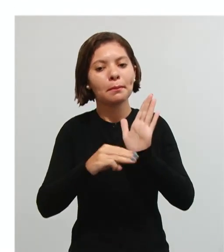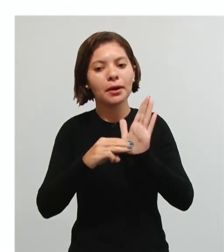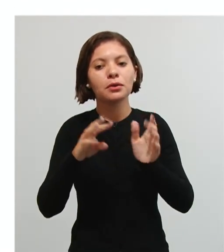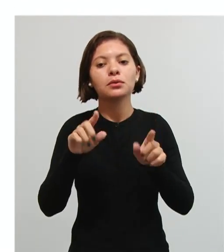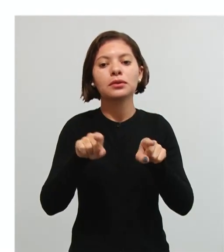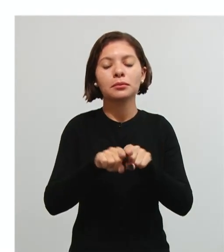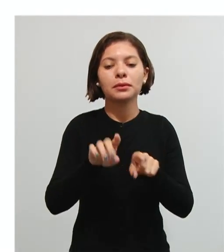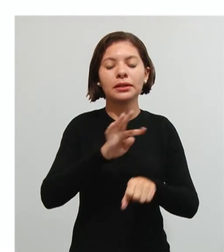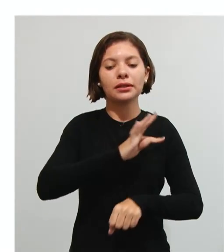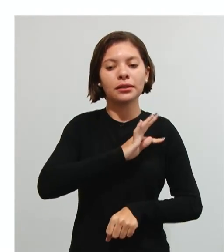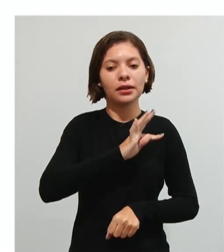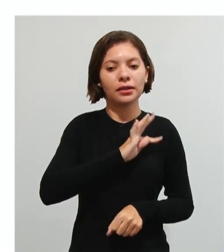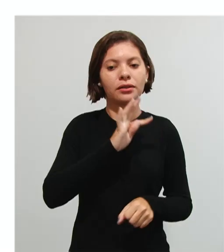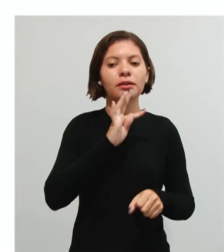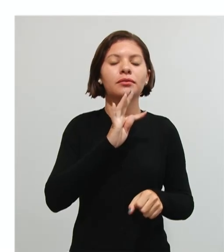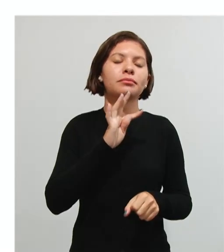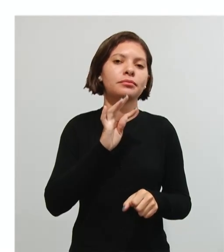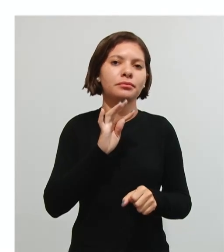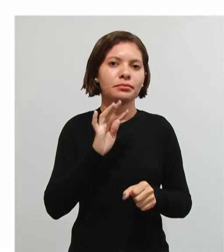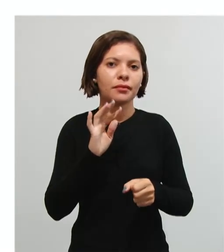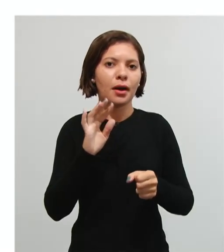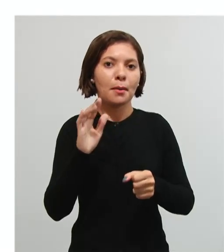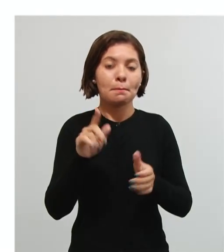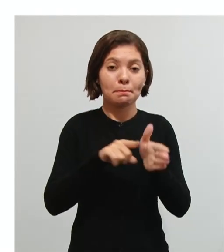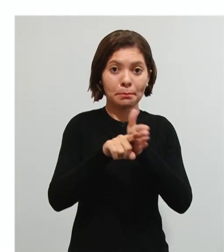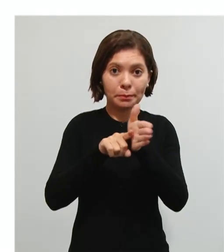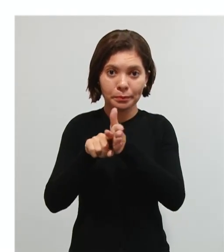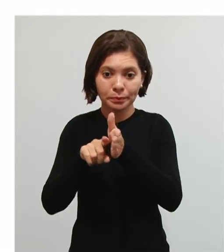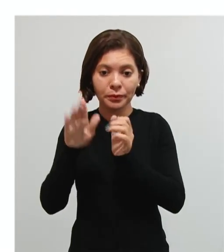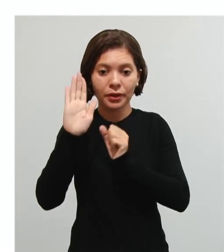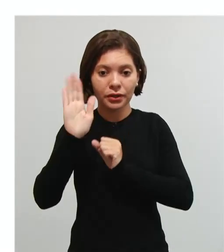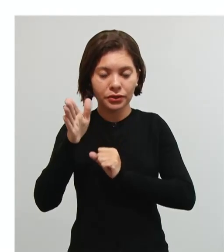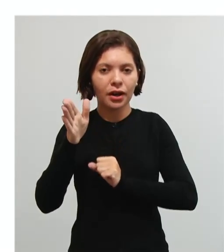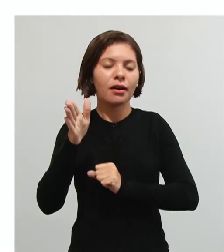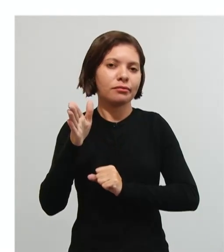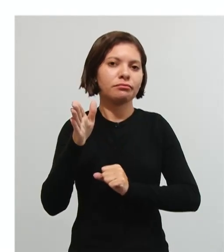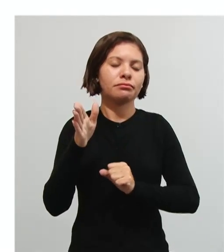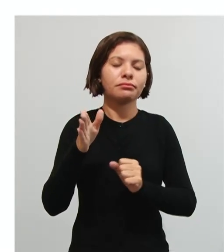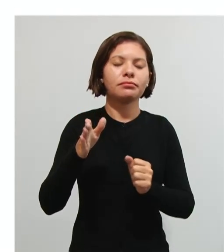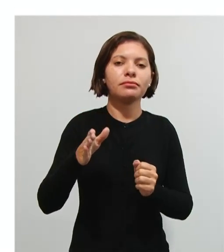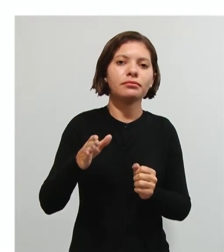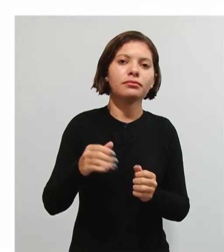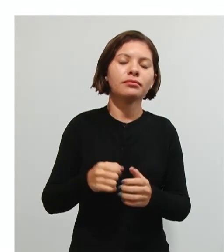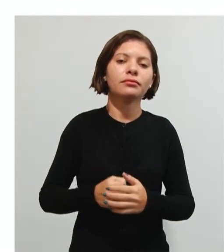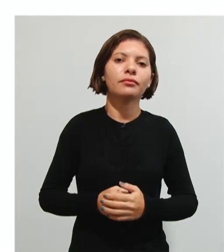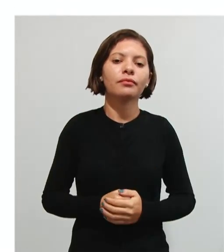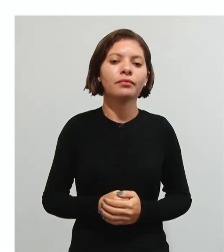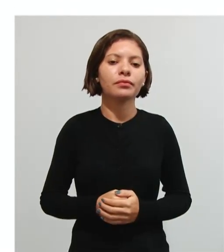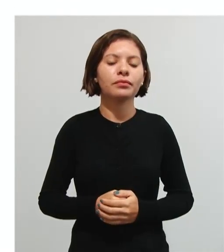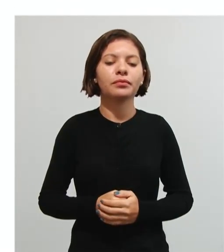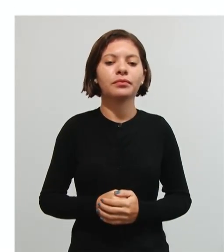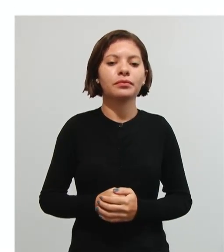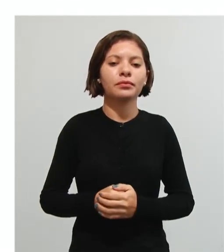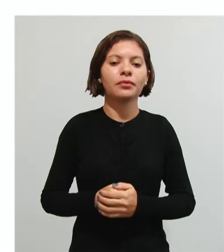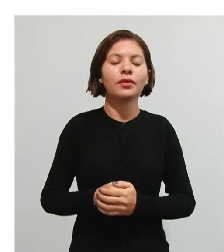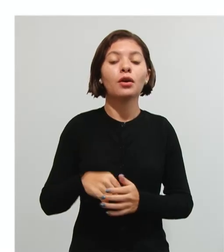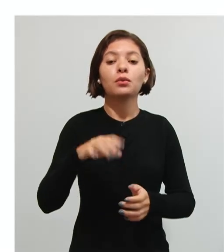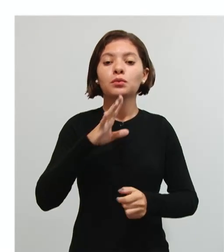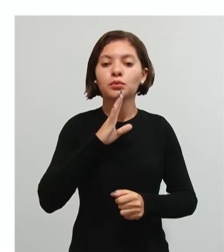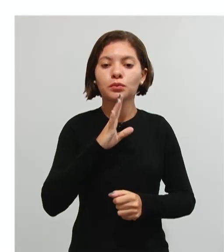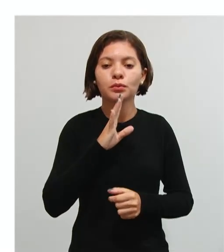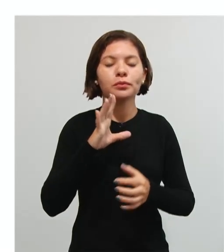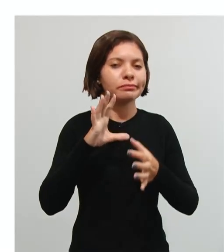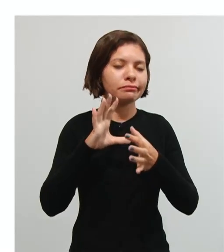geral, a pesquisa ela se baseia em algo que já existe, que são esses conhecimentos disponíveis, né? E aí, a partir